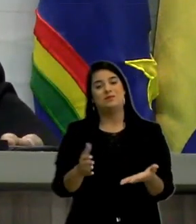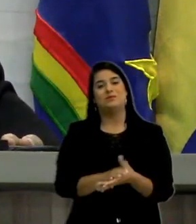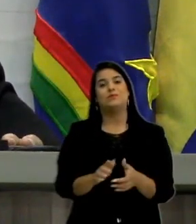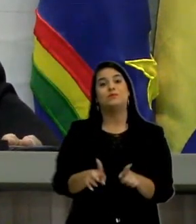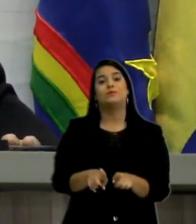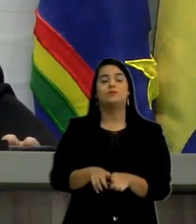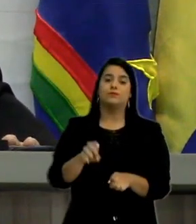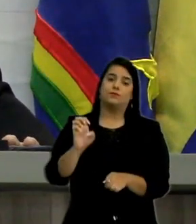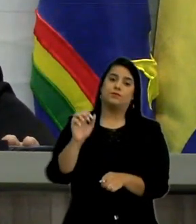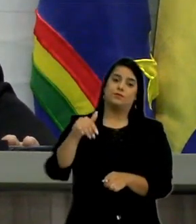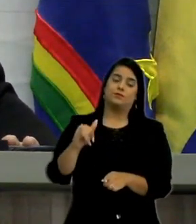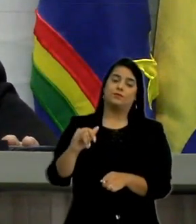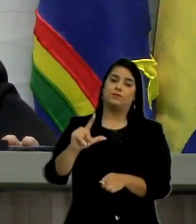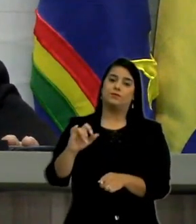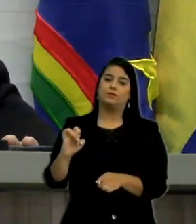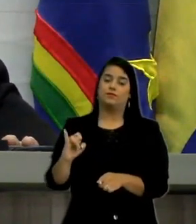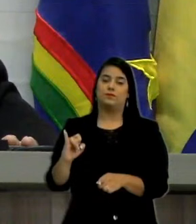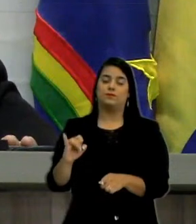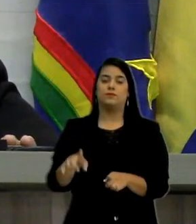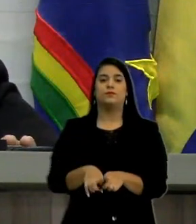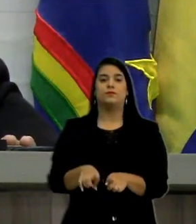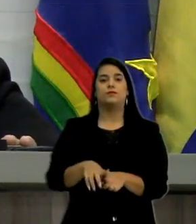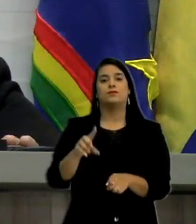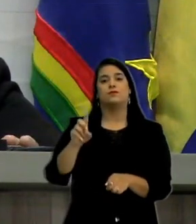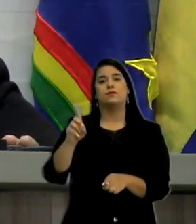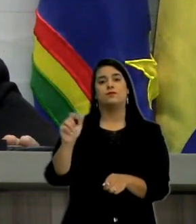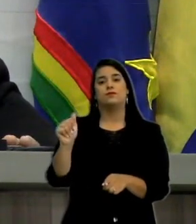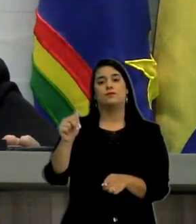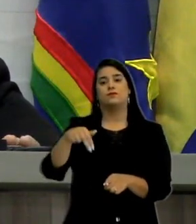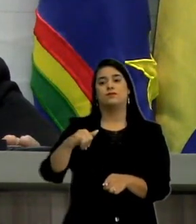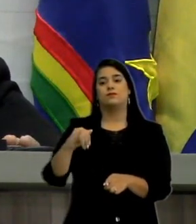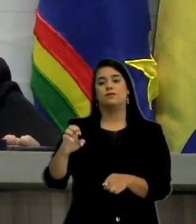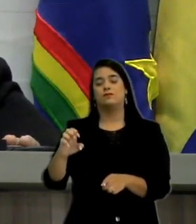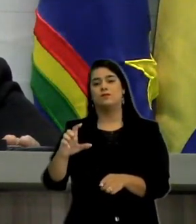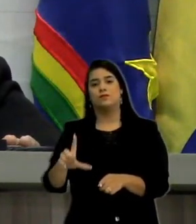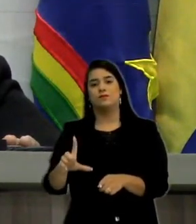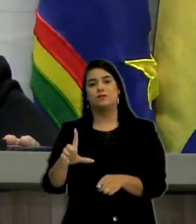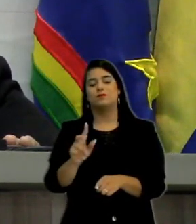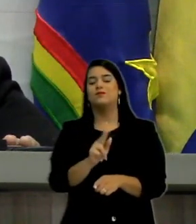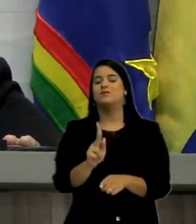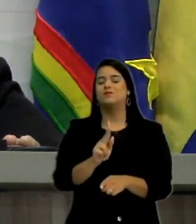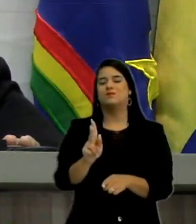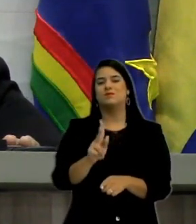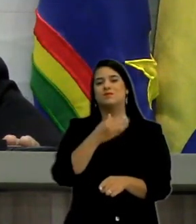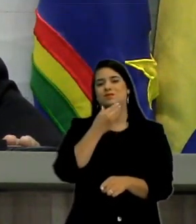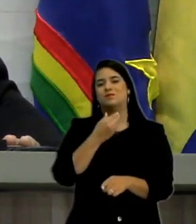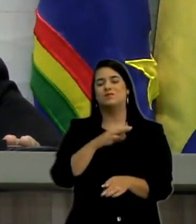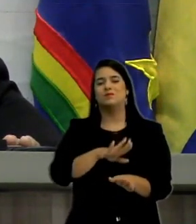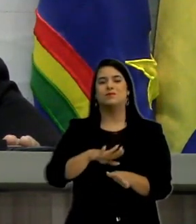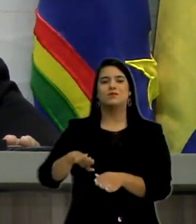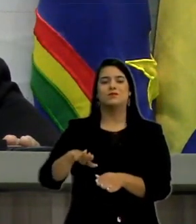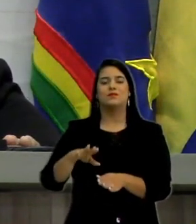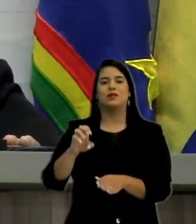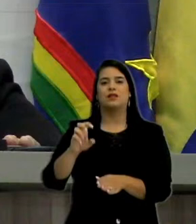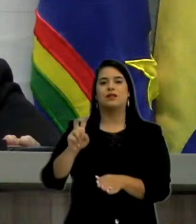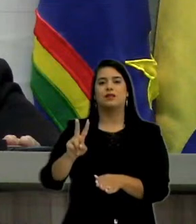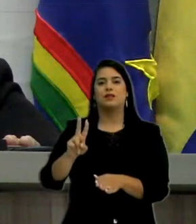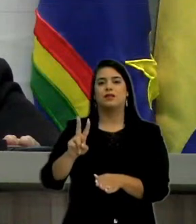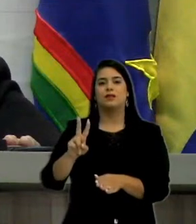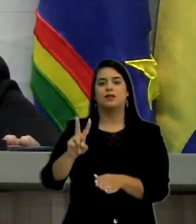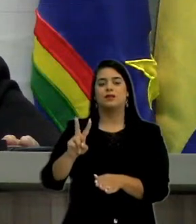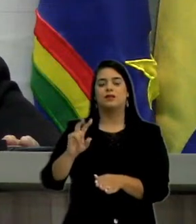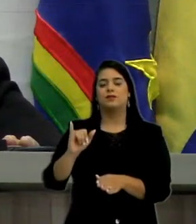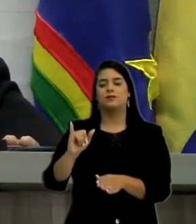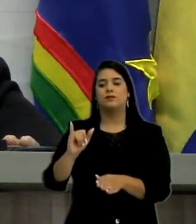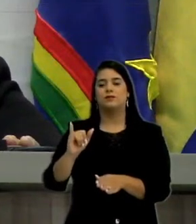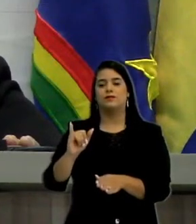Emily Cândido, Daniel, professor, lá que ensina na Jurubeba, Erivoneide, irmã Nazaré, que